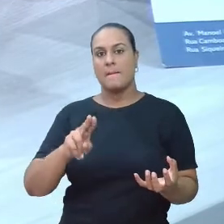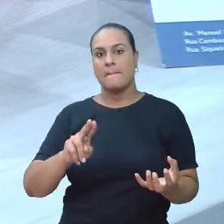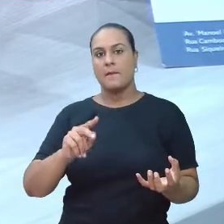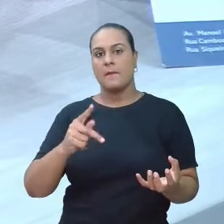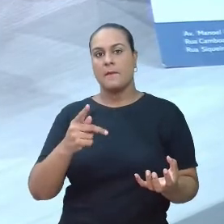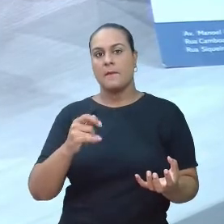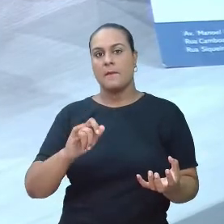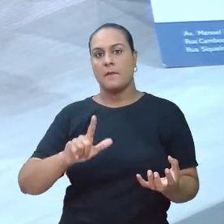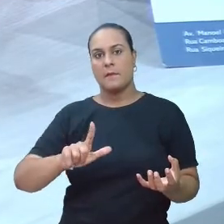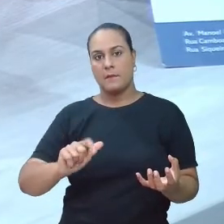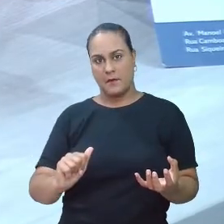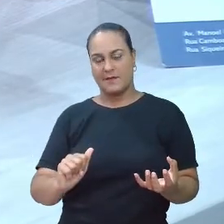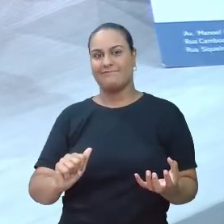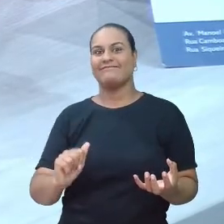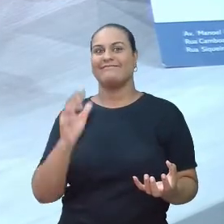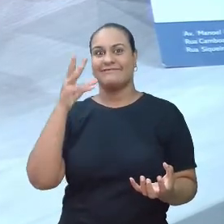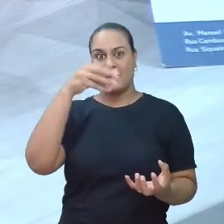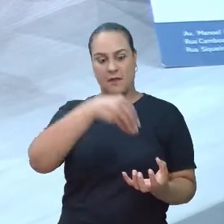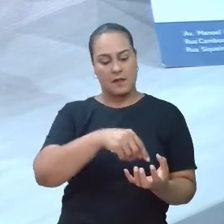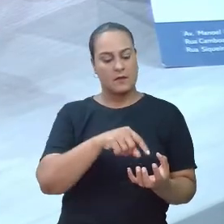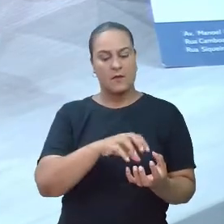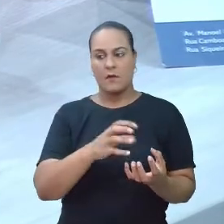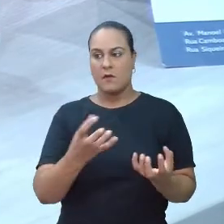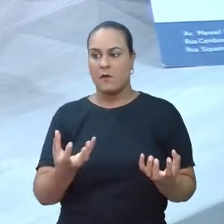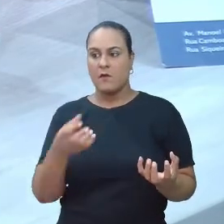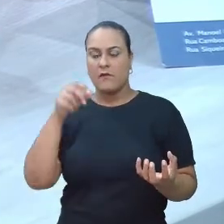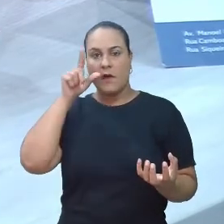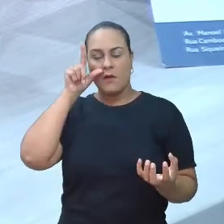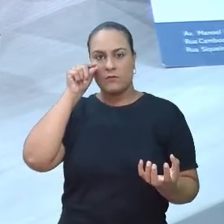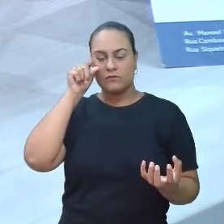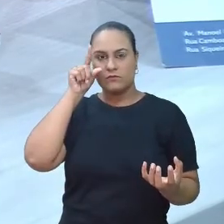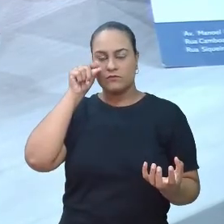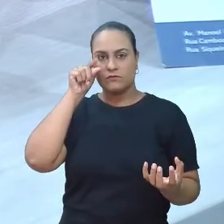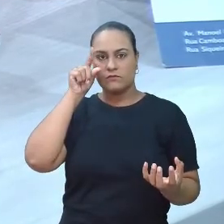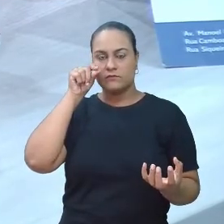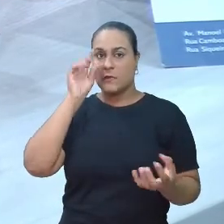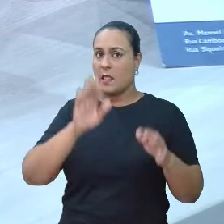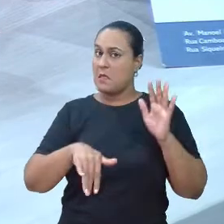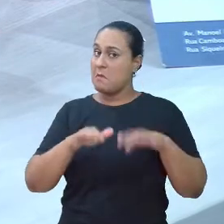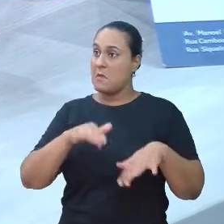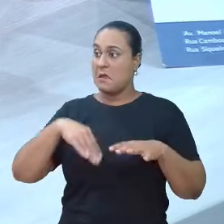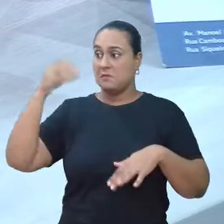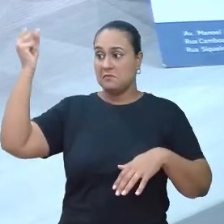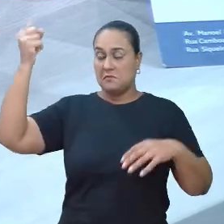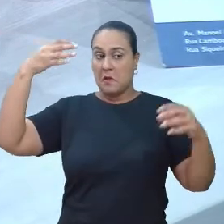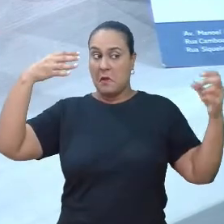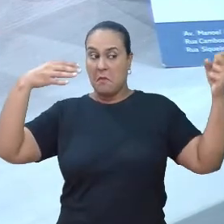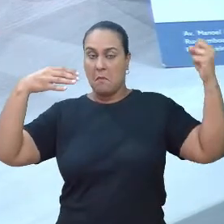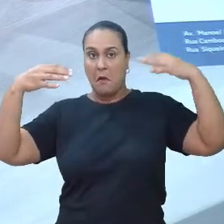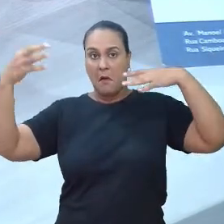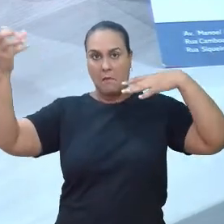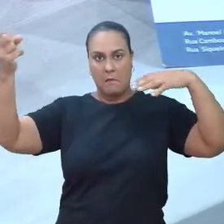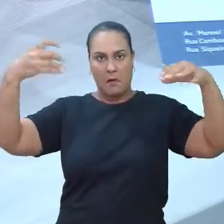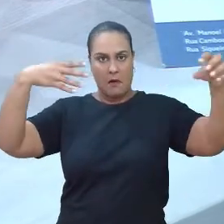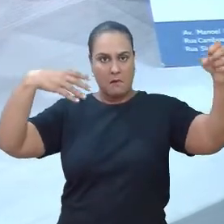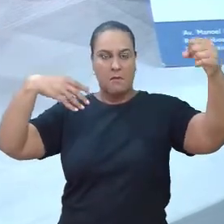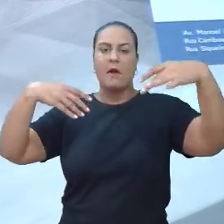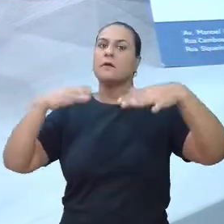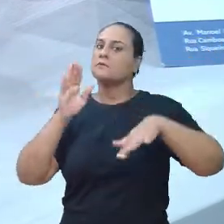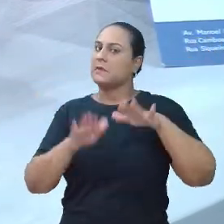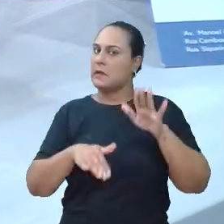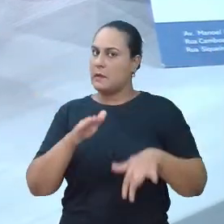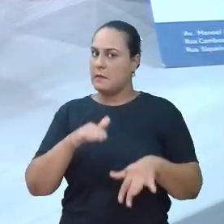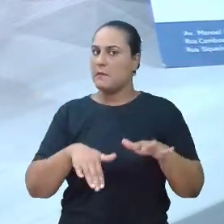pupila, ela é um orifício. Ela vai abrir e fechar dependendo aí da luz, do foco de luz, do facho de luz